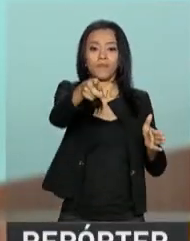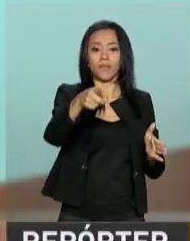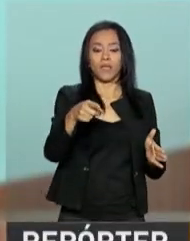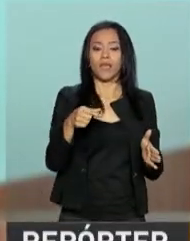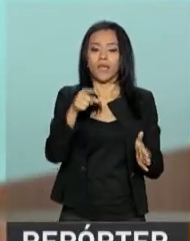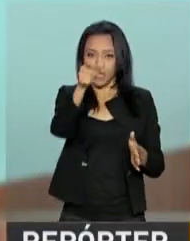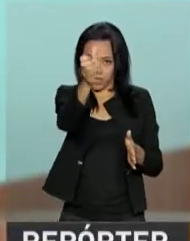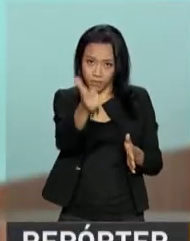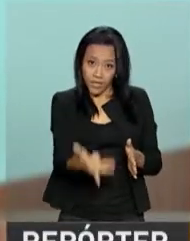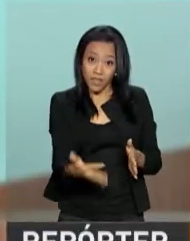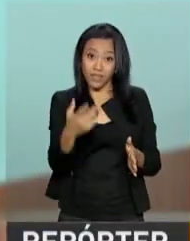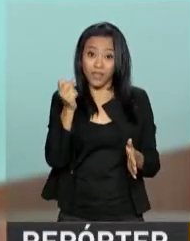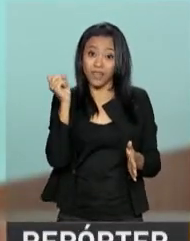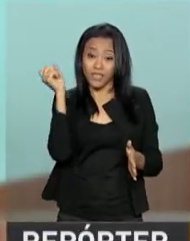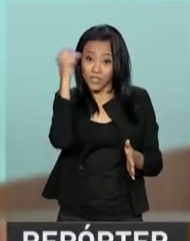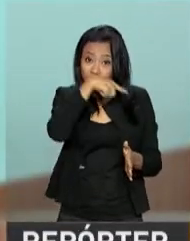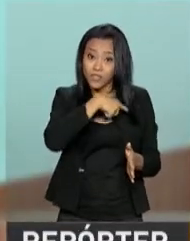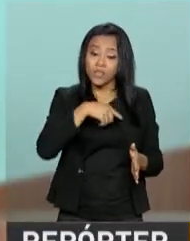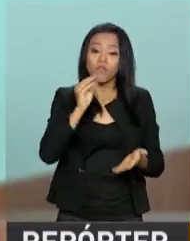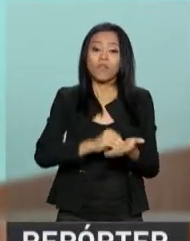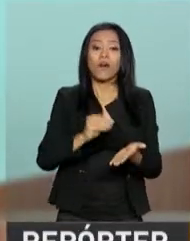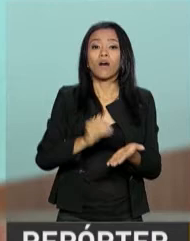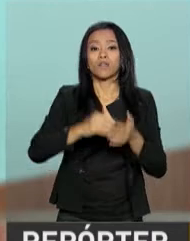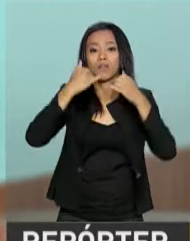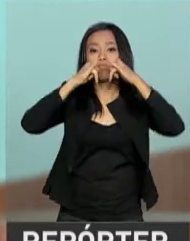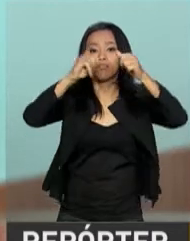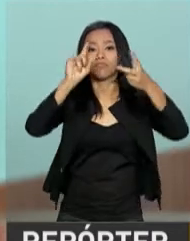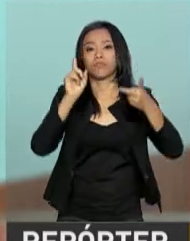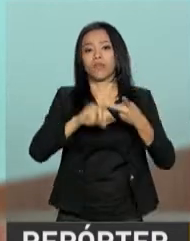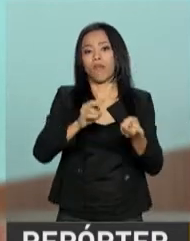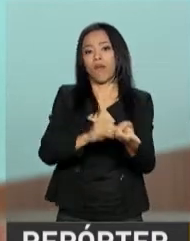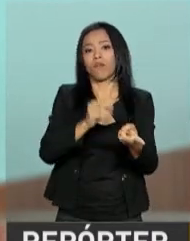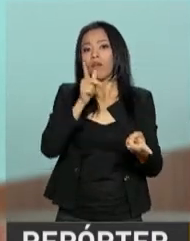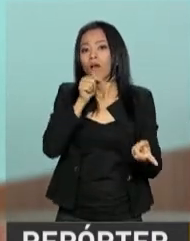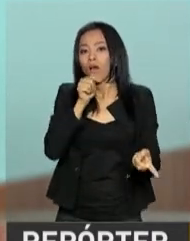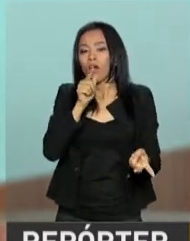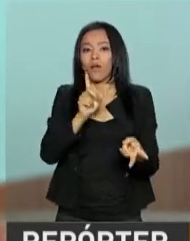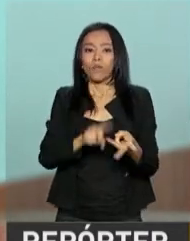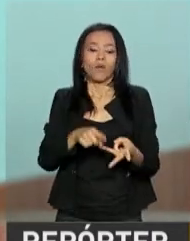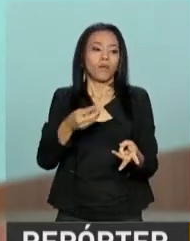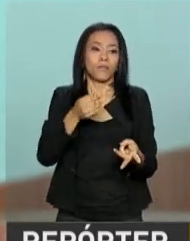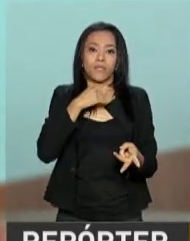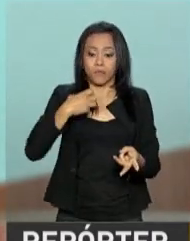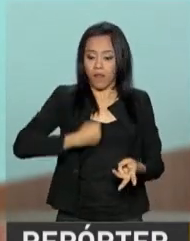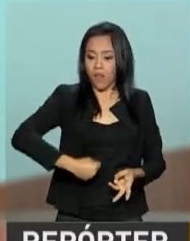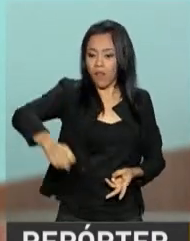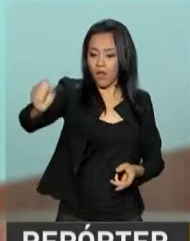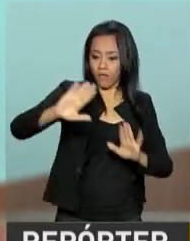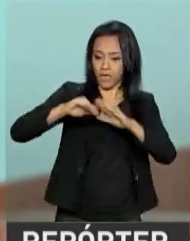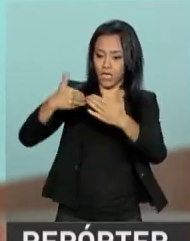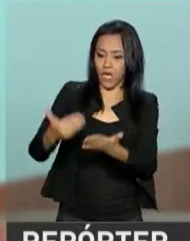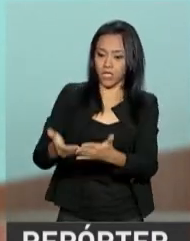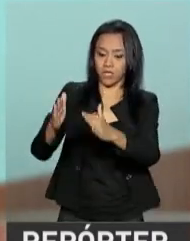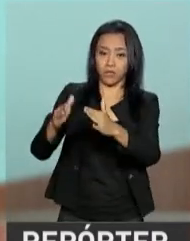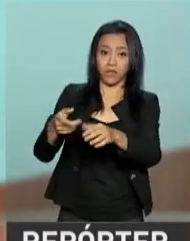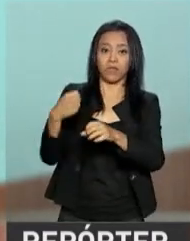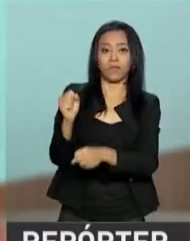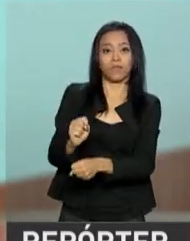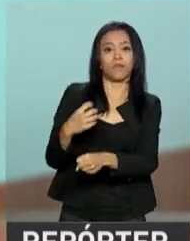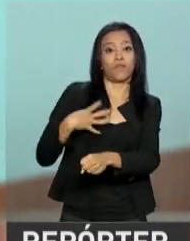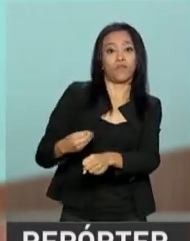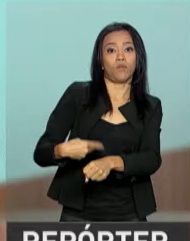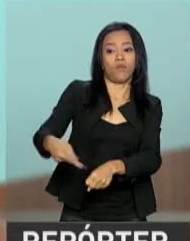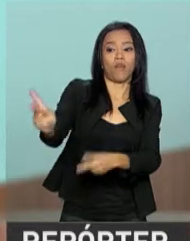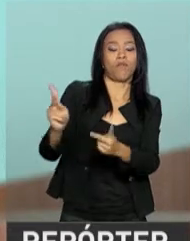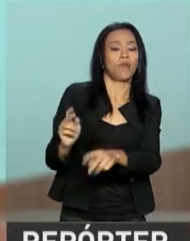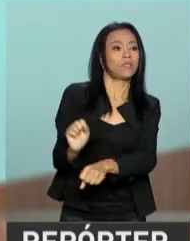energia quando falta água quanto falta quando você manda a sua criança na escola você tem que esperar todos os